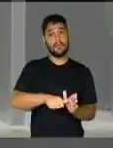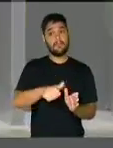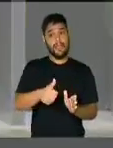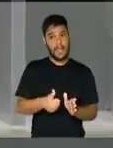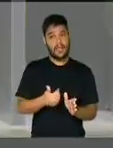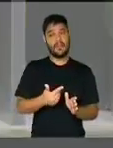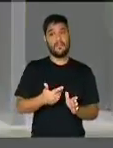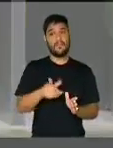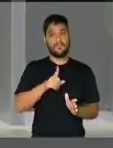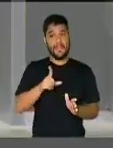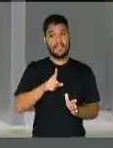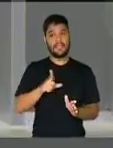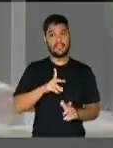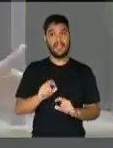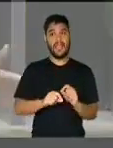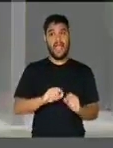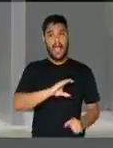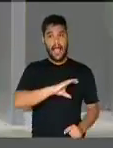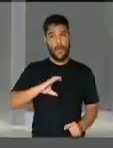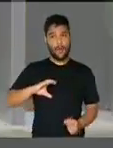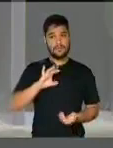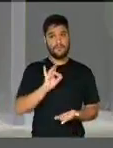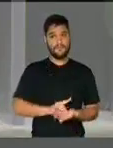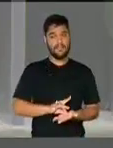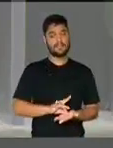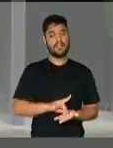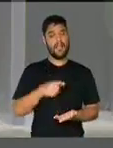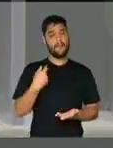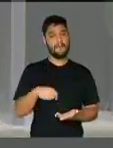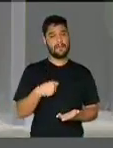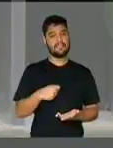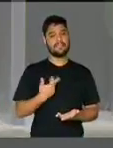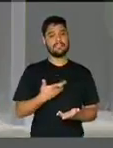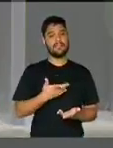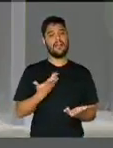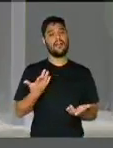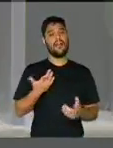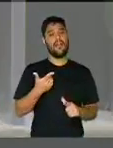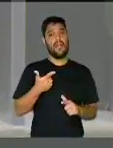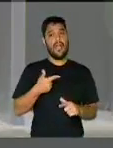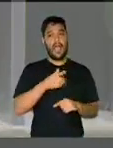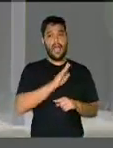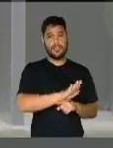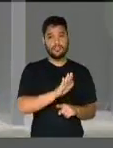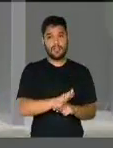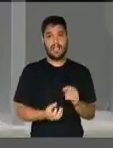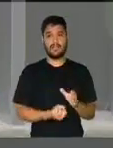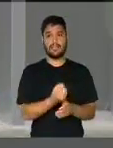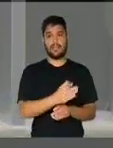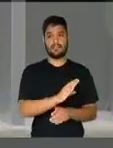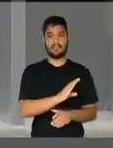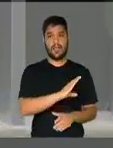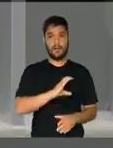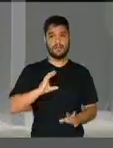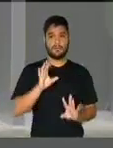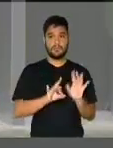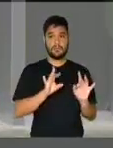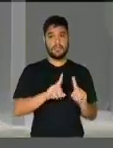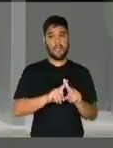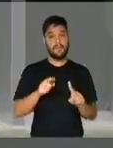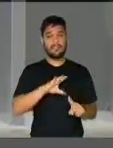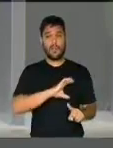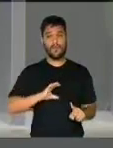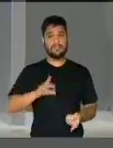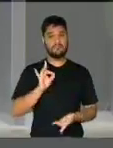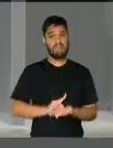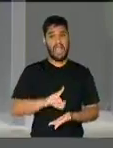das comissões permanentes. Sequer a comissão permanente está funcionando, mas a voracidade do